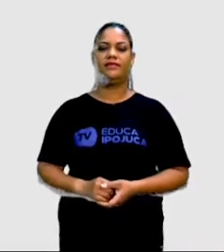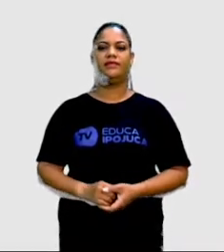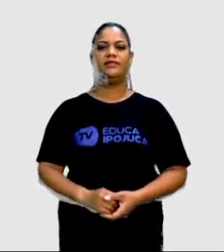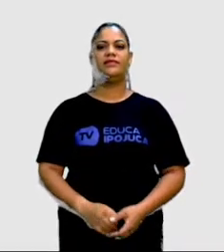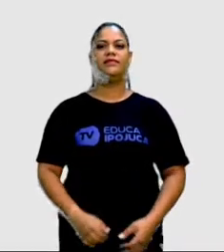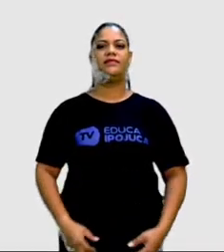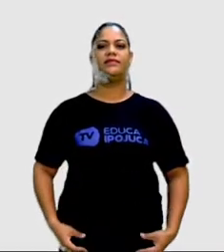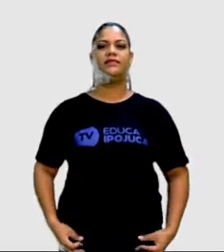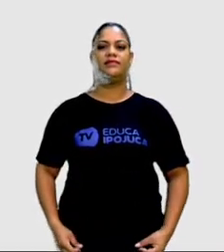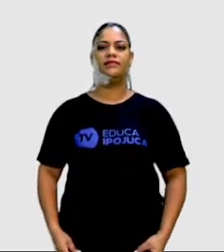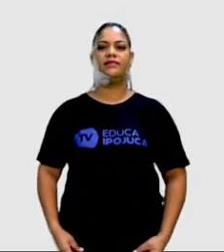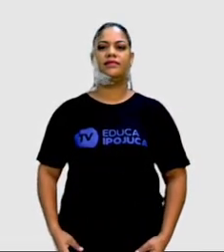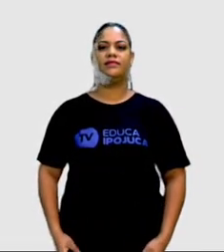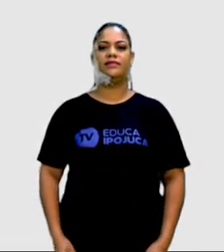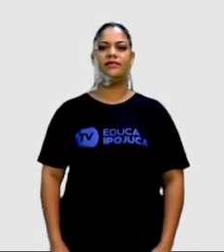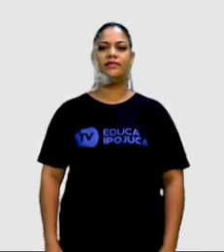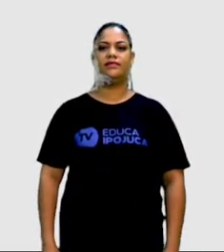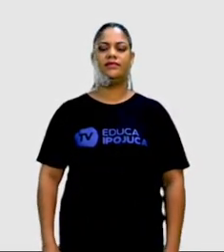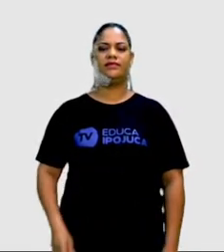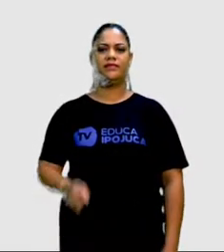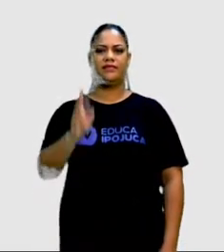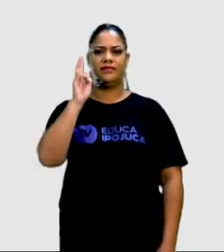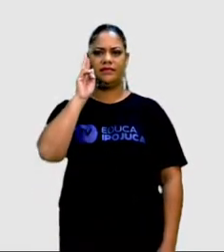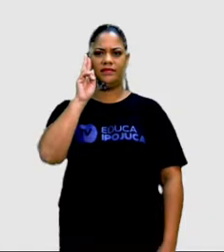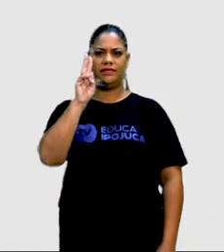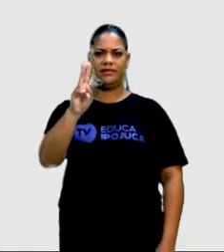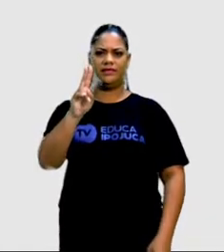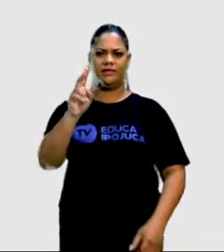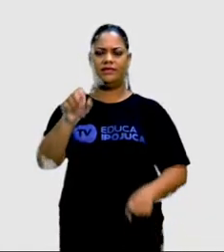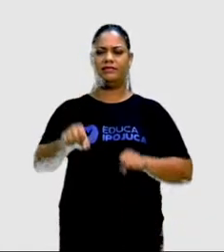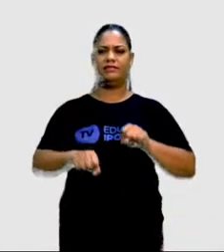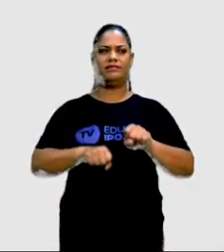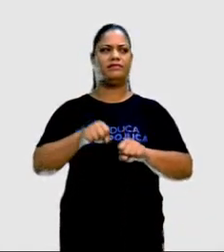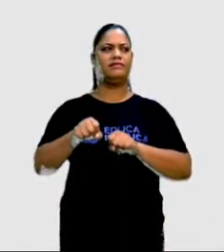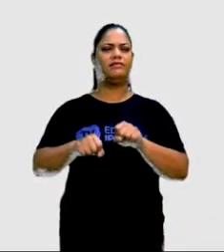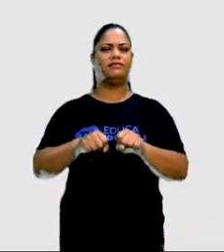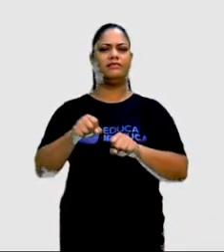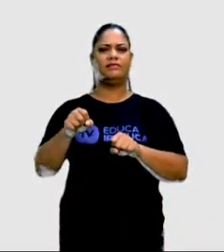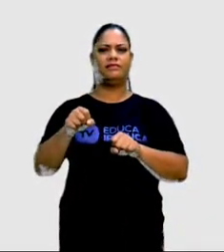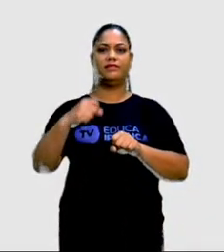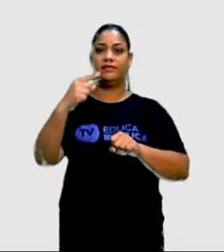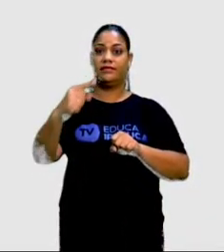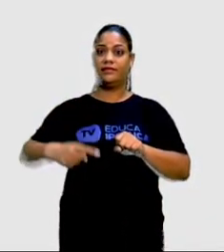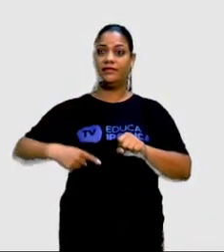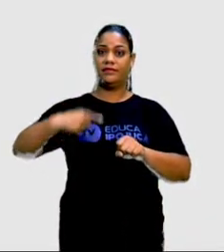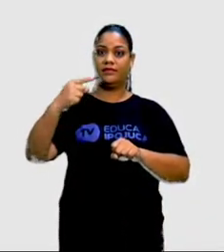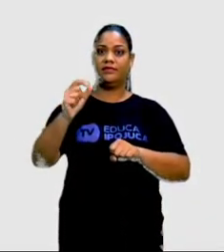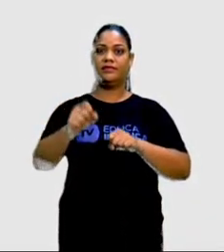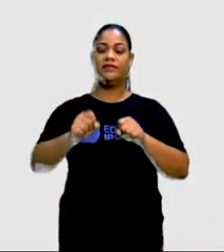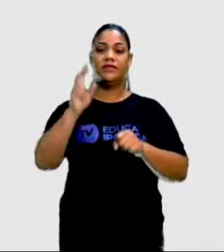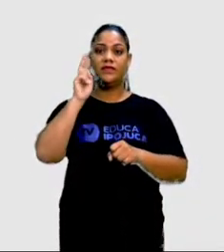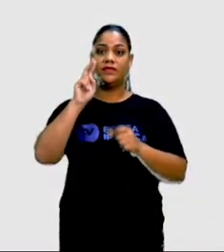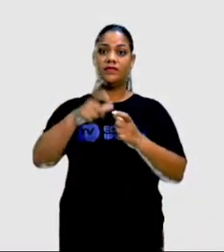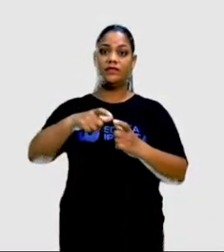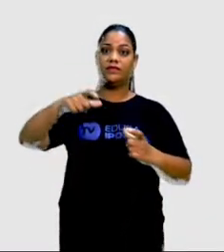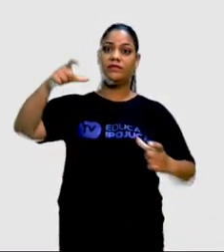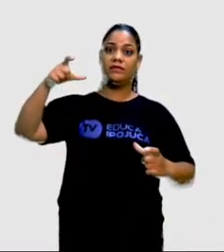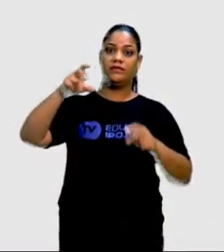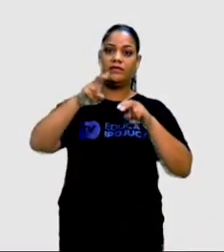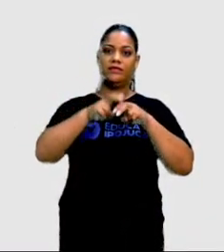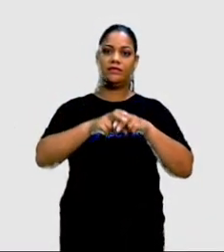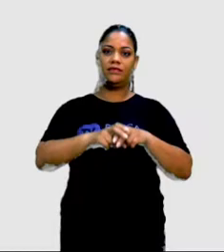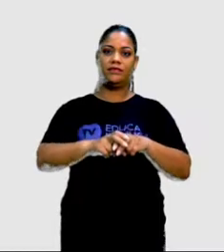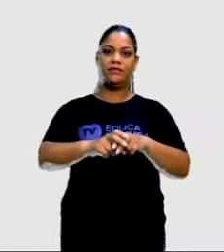Smile and learn! Vocês estão vendo essa roda? Uau! Olha essa roda gigante!